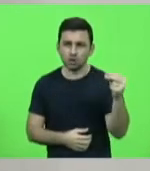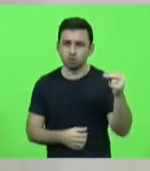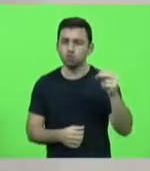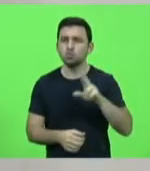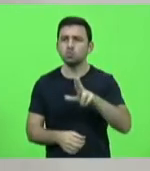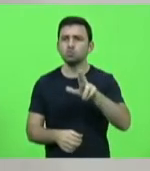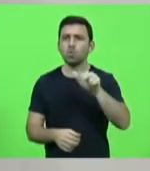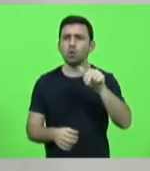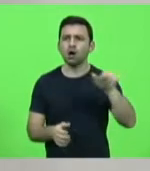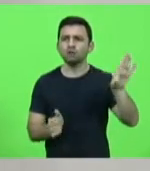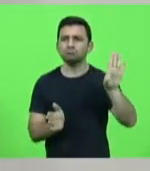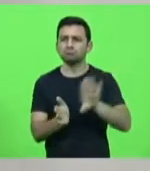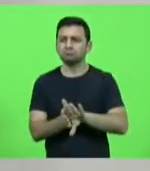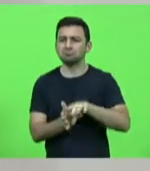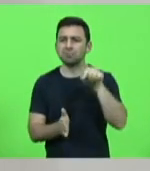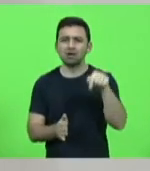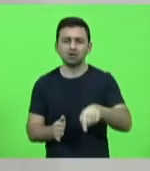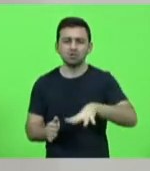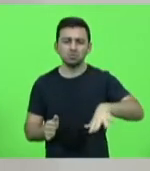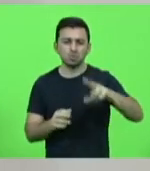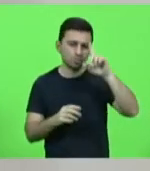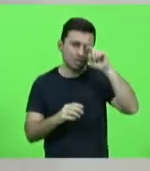chegaram aos nossos hospitais.